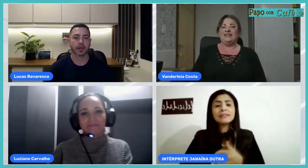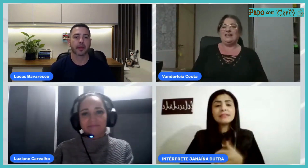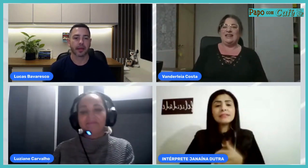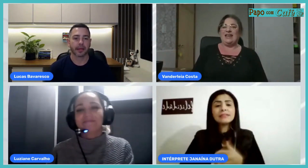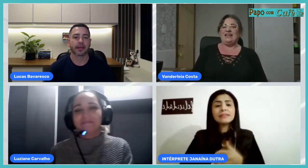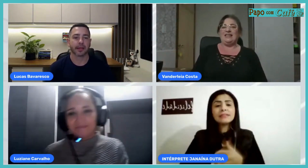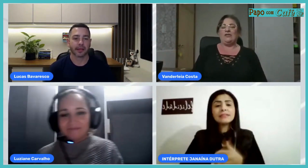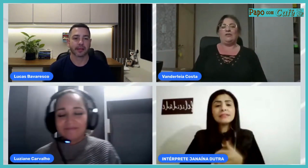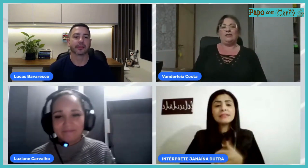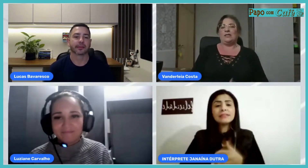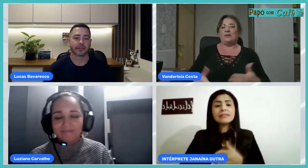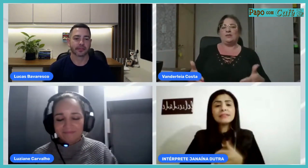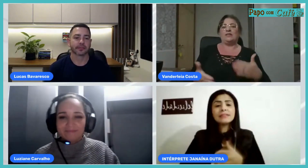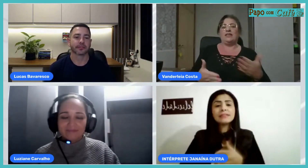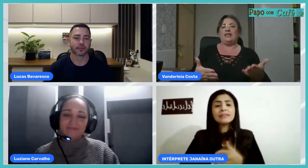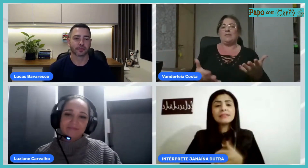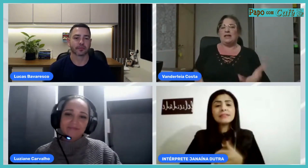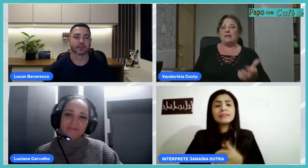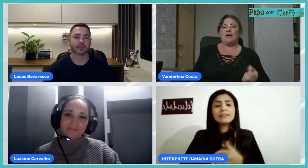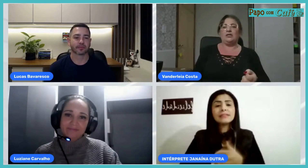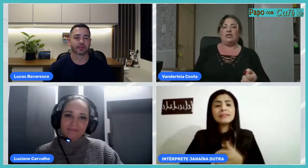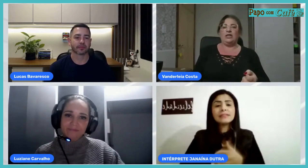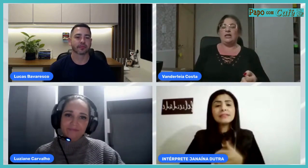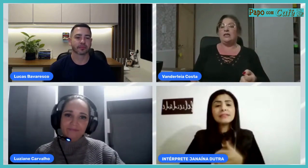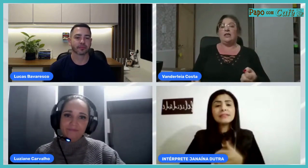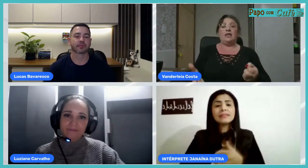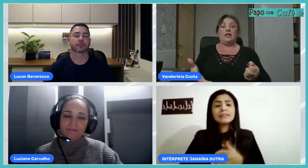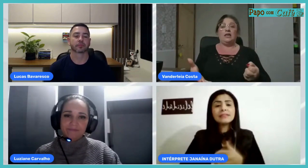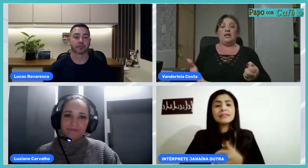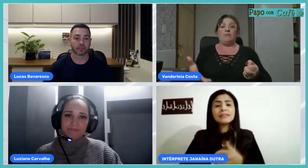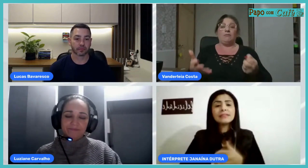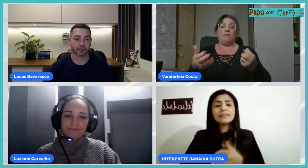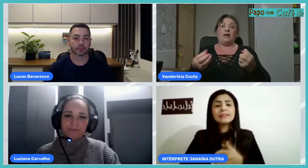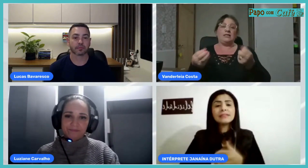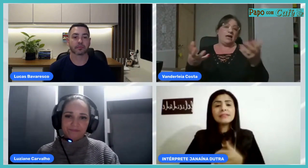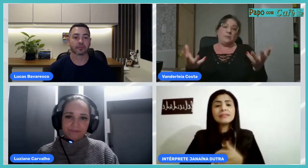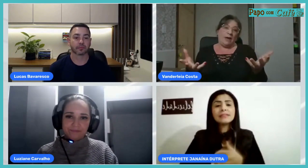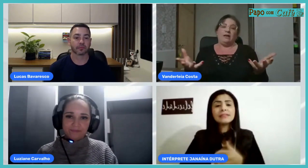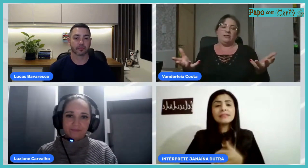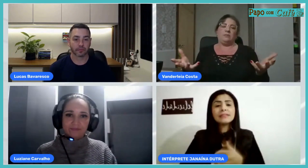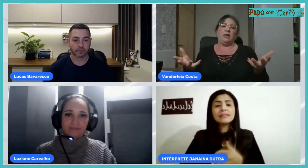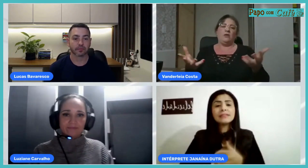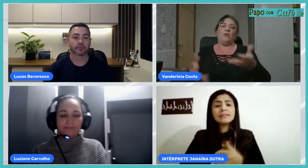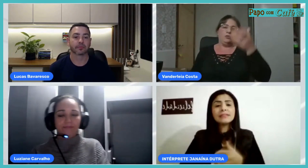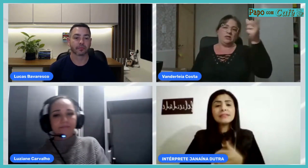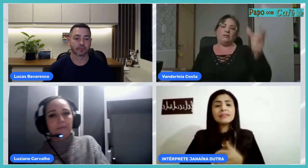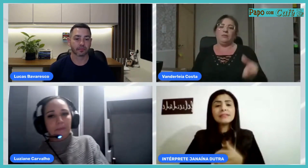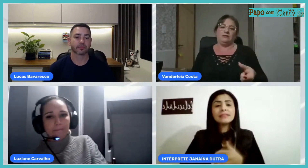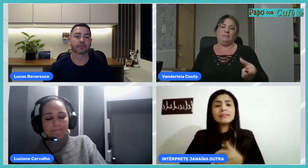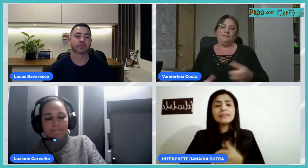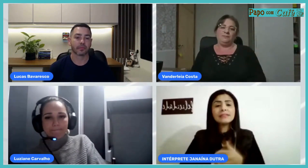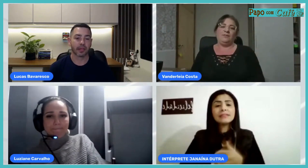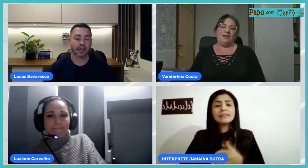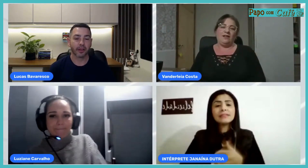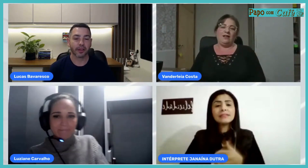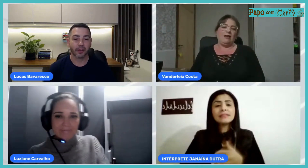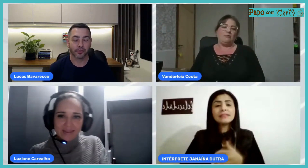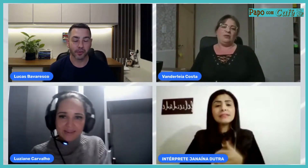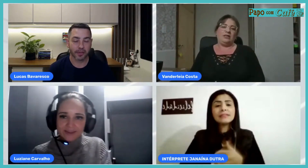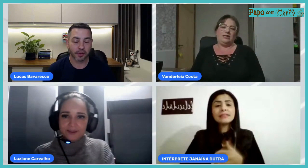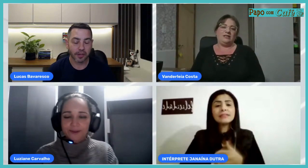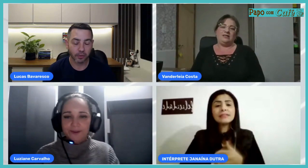comunicação, né? Então, as pessoas têm que ter mais empatia e mais respeito também com o ser humano.